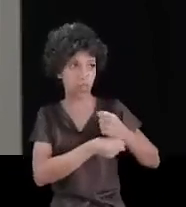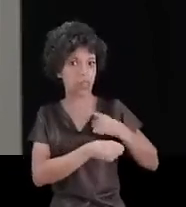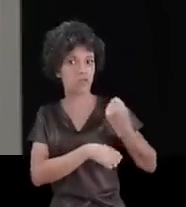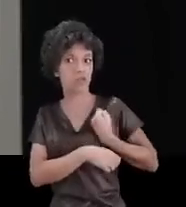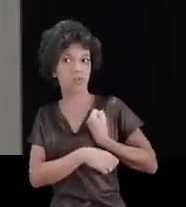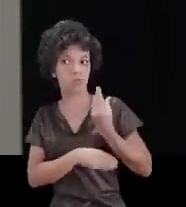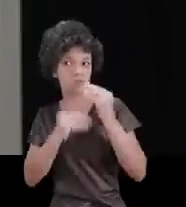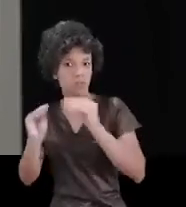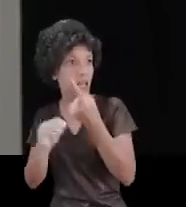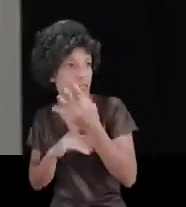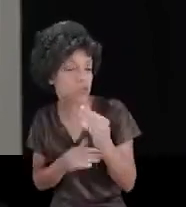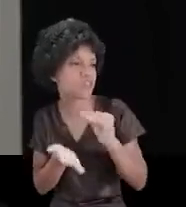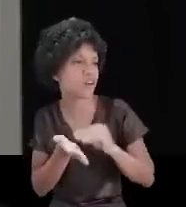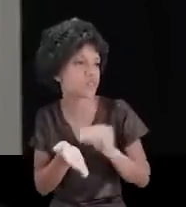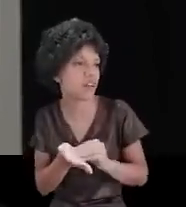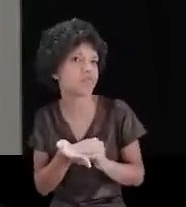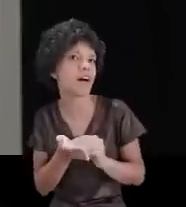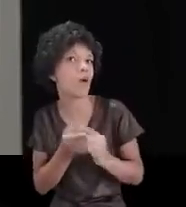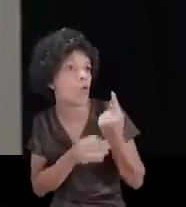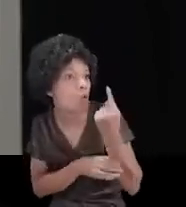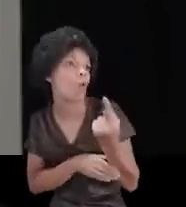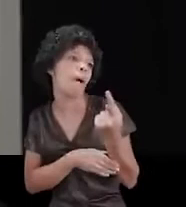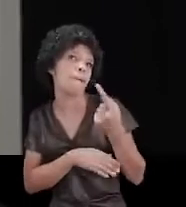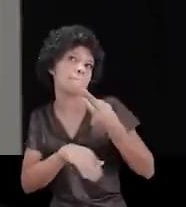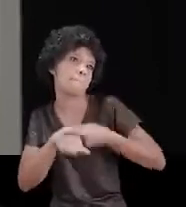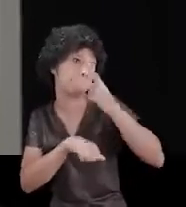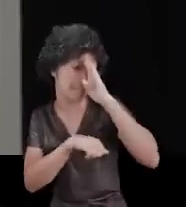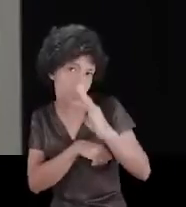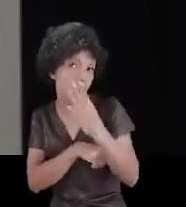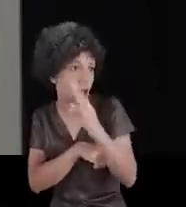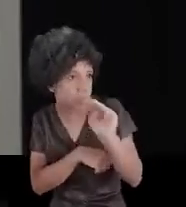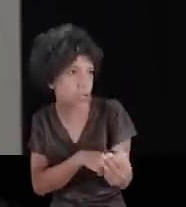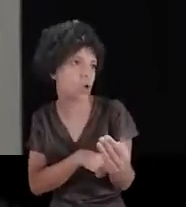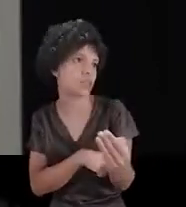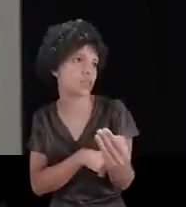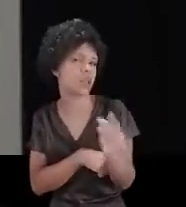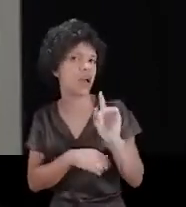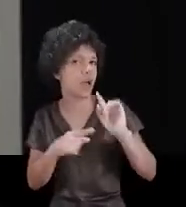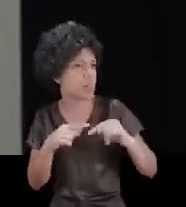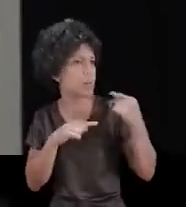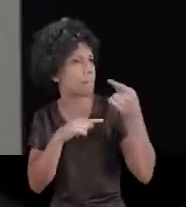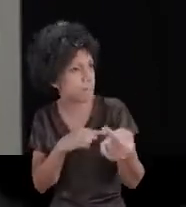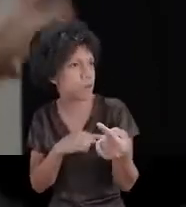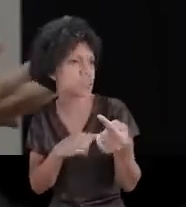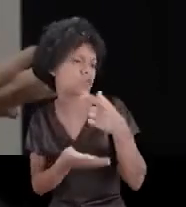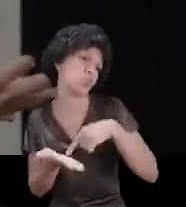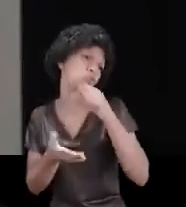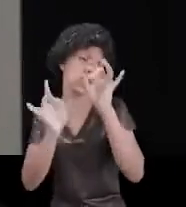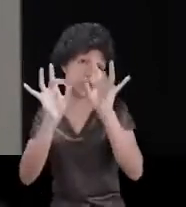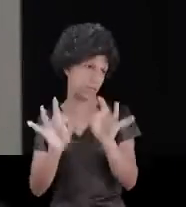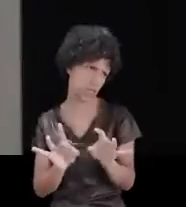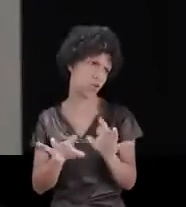14 pontos Faltava só um número para o prêmio principal que era 4 milhões aí tava próximo dessa desse sorteio especial